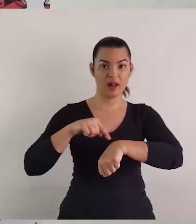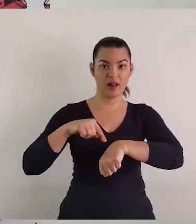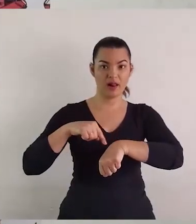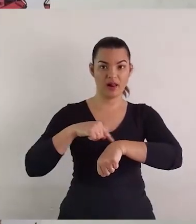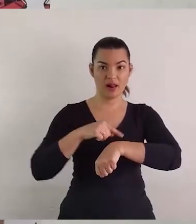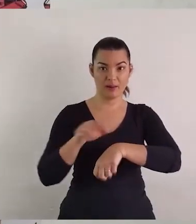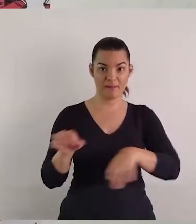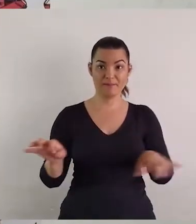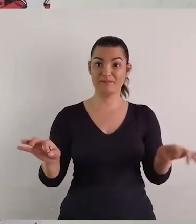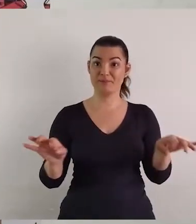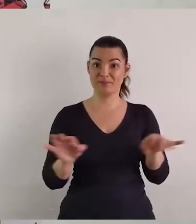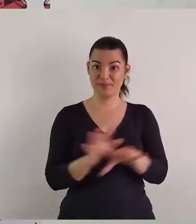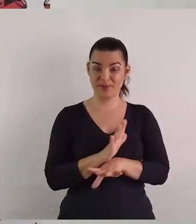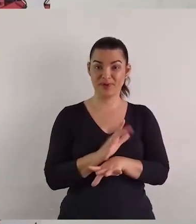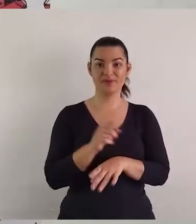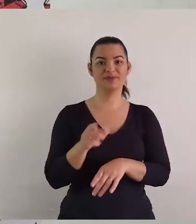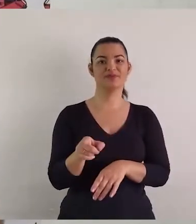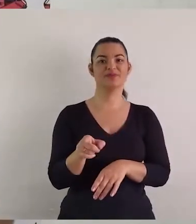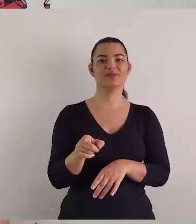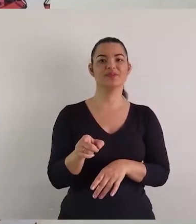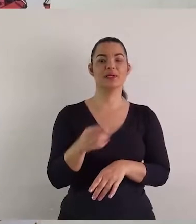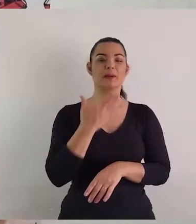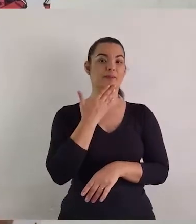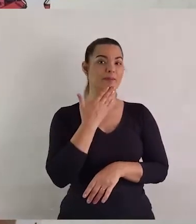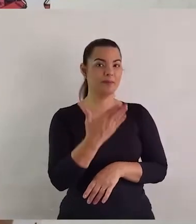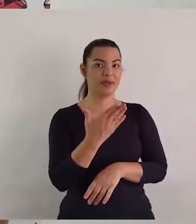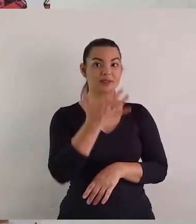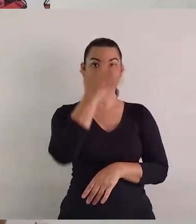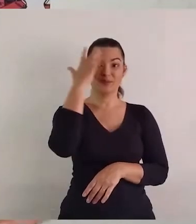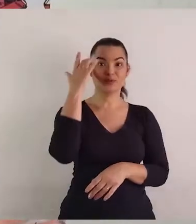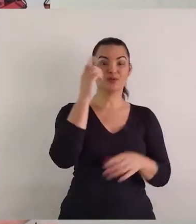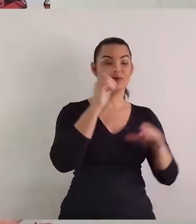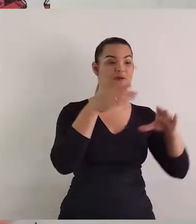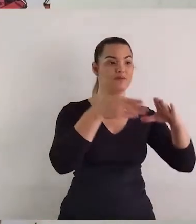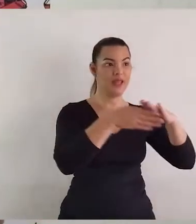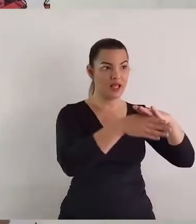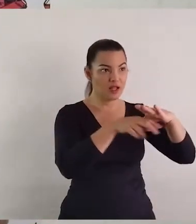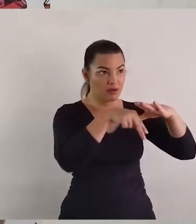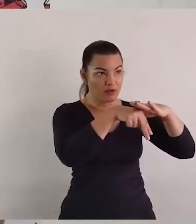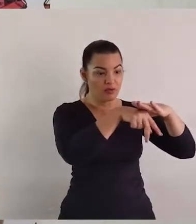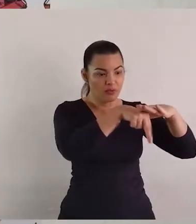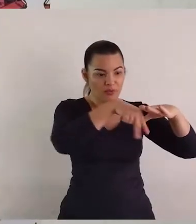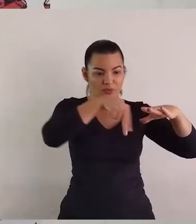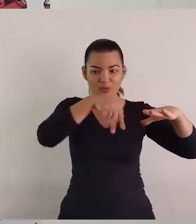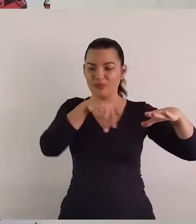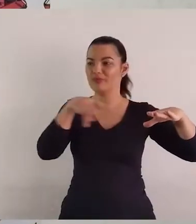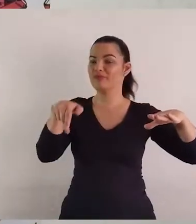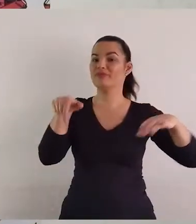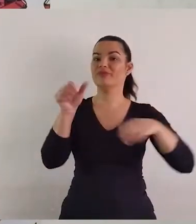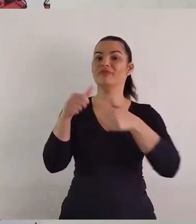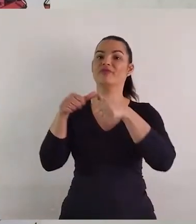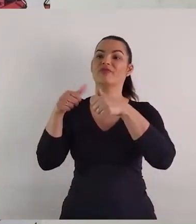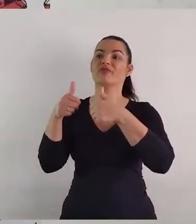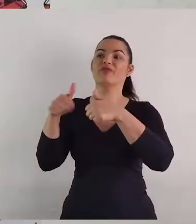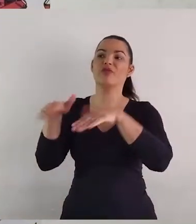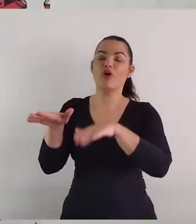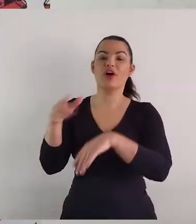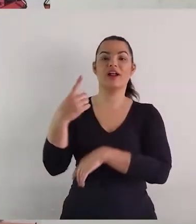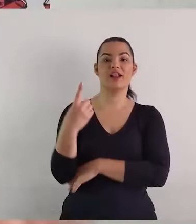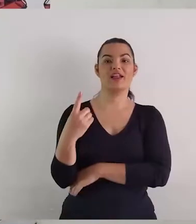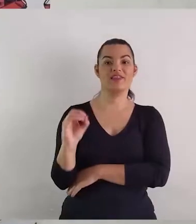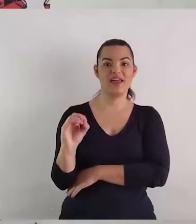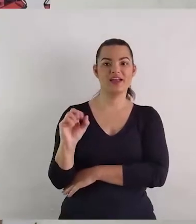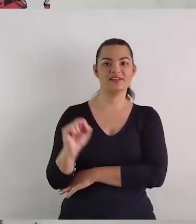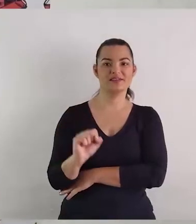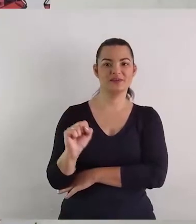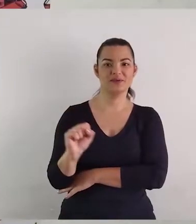aí, vocês vão pedir para essa pessoa sair. Ela vai ficar 10 segundos fora.